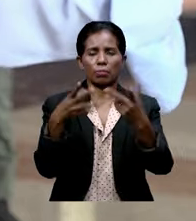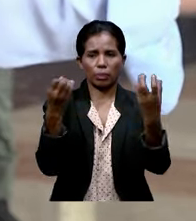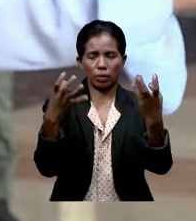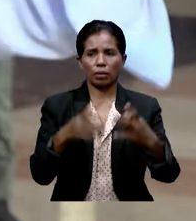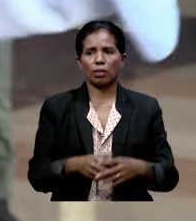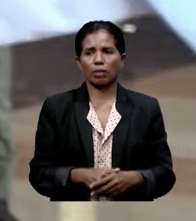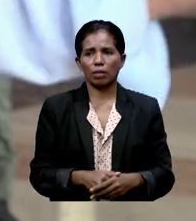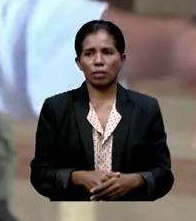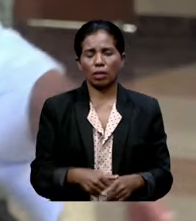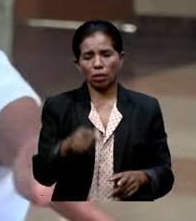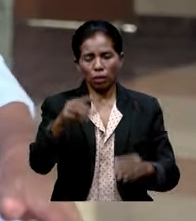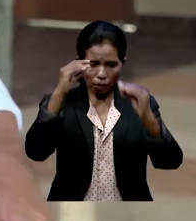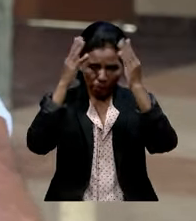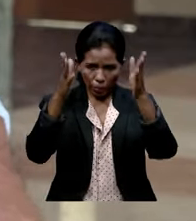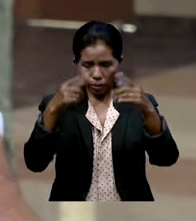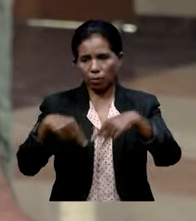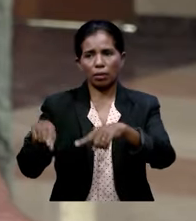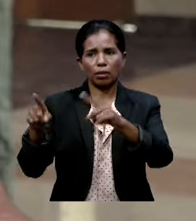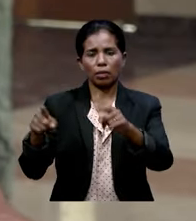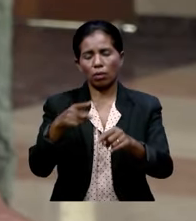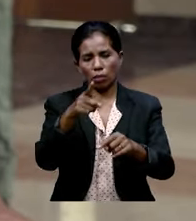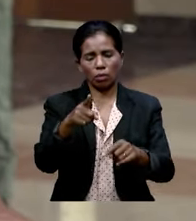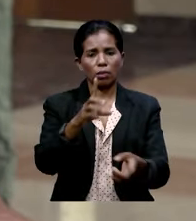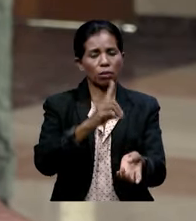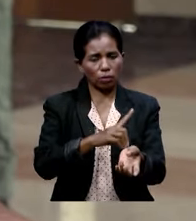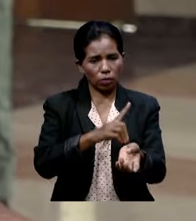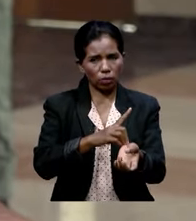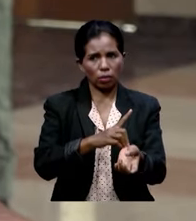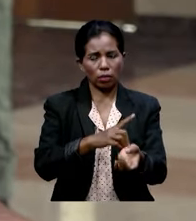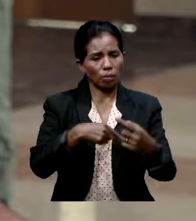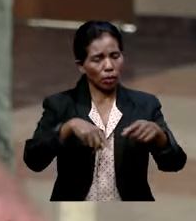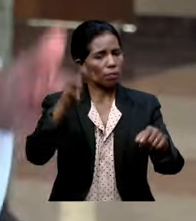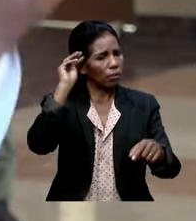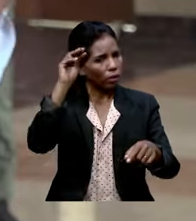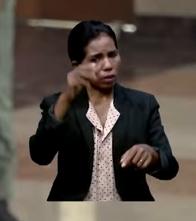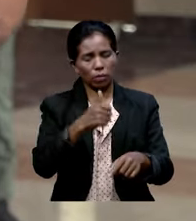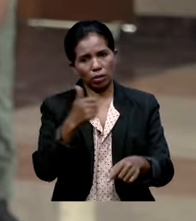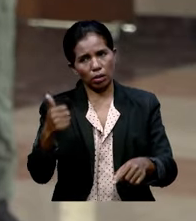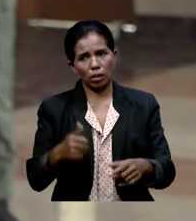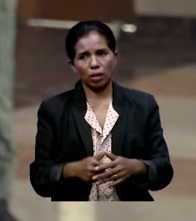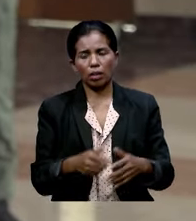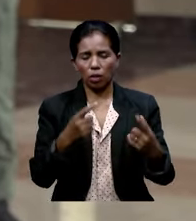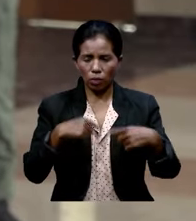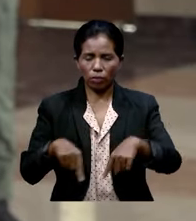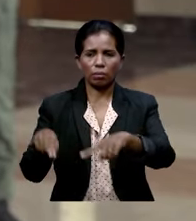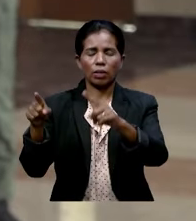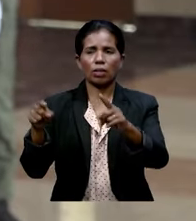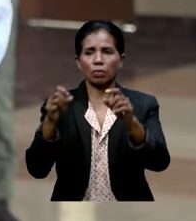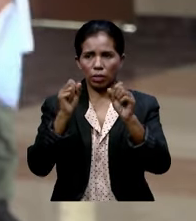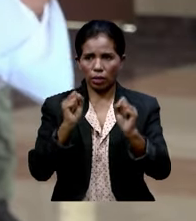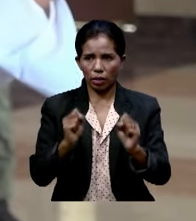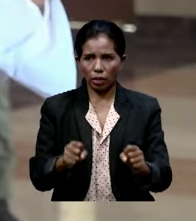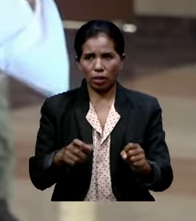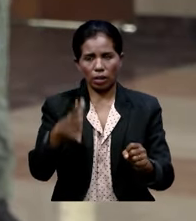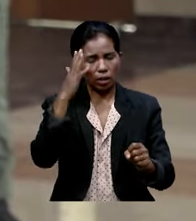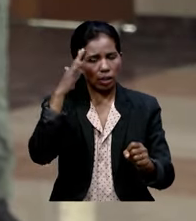ou professor, cabana, ba, ou enfermeiro, então, ba, Ministério da Saúde, dori, ba, ba, hoje, lá